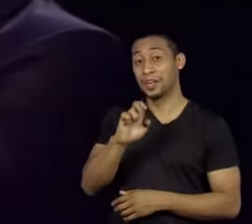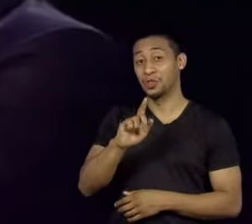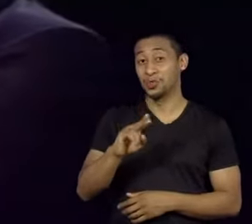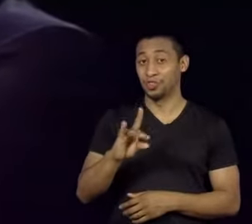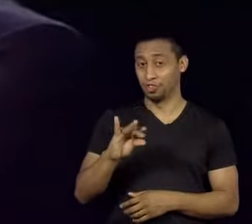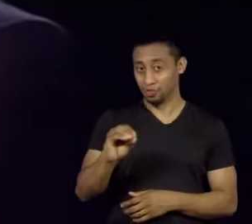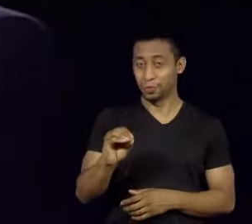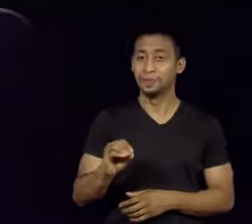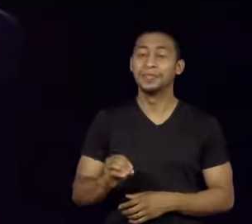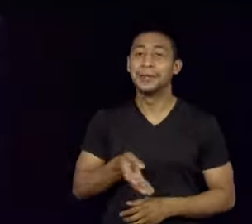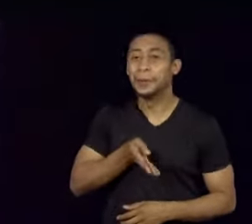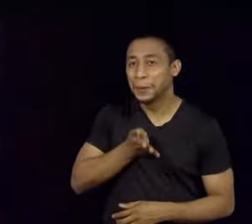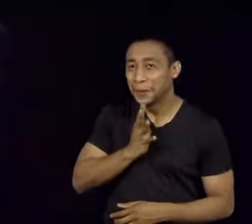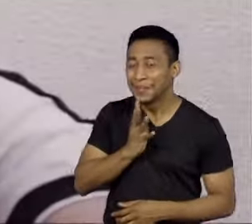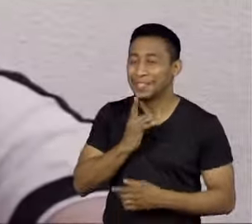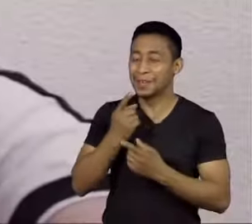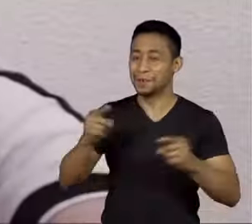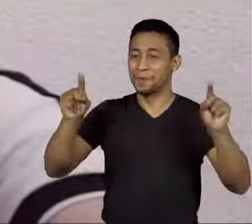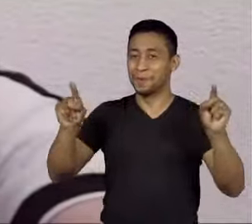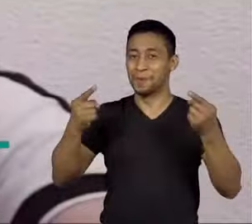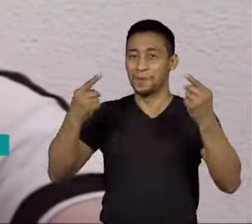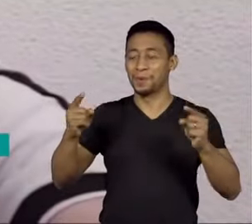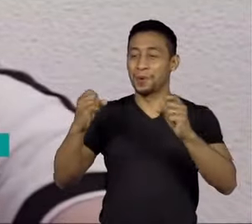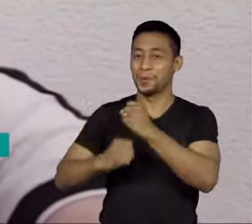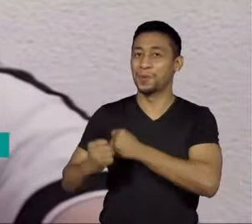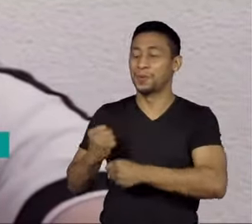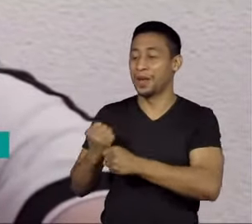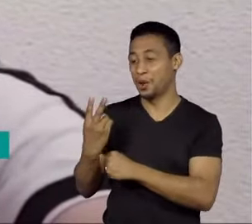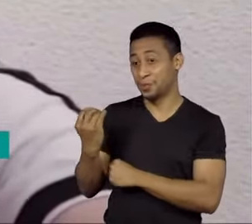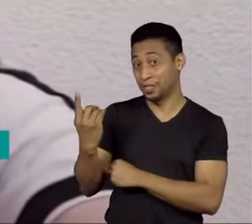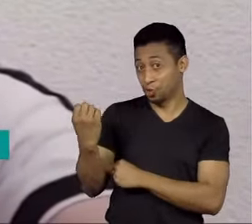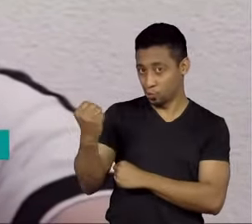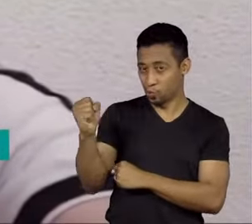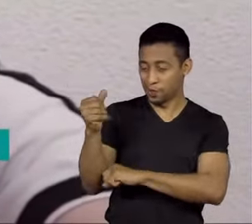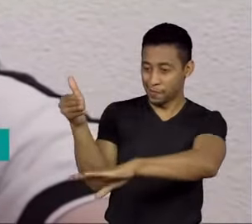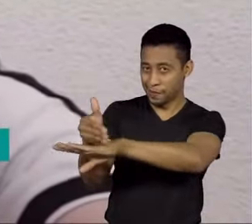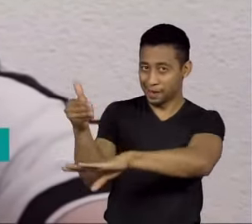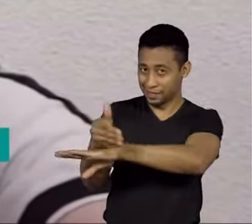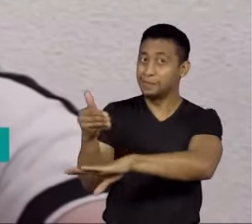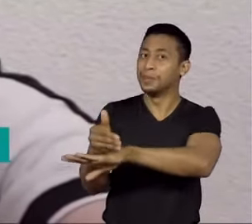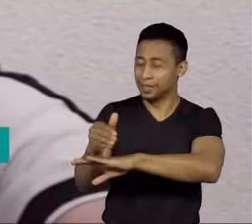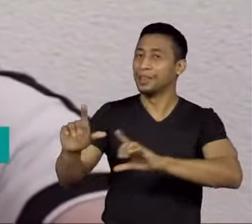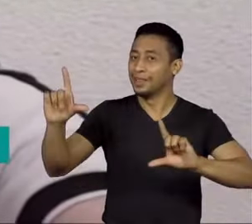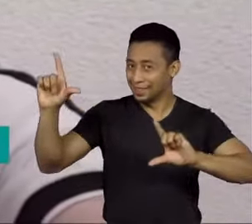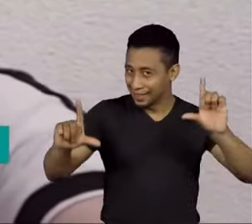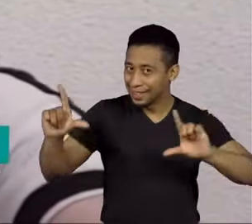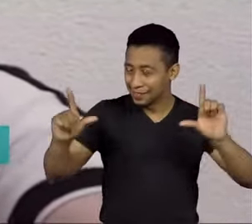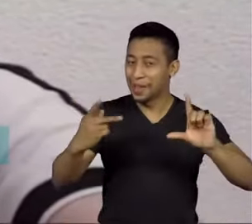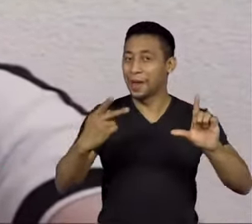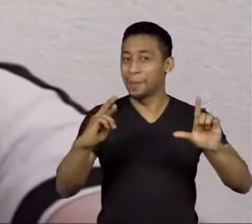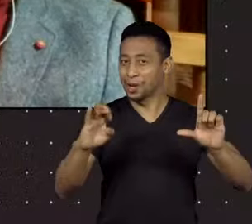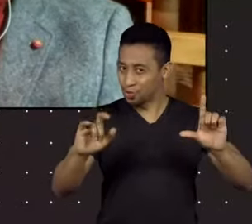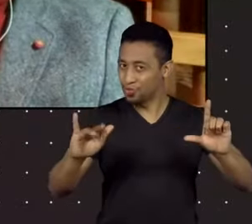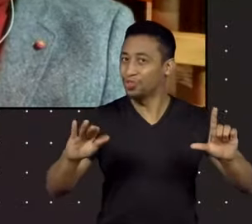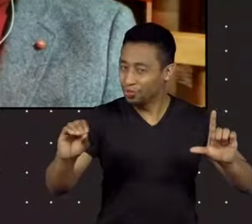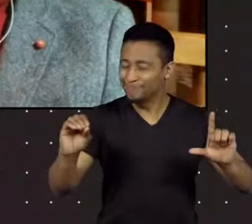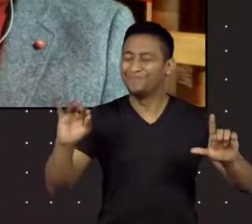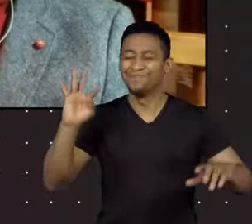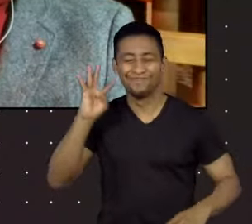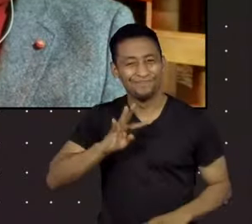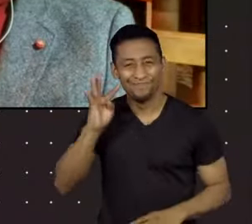Eu conheci o maestro no ano de 2018, na participação que eu fiz no programa Prelúdio, e foi muito legal